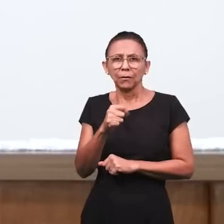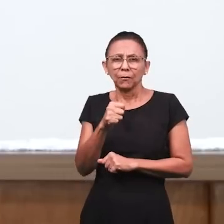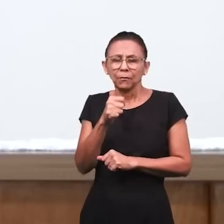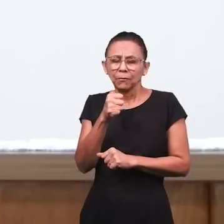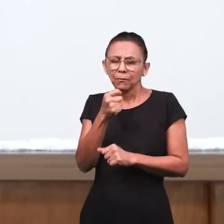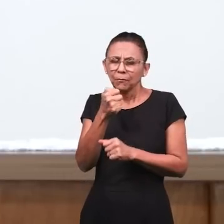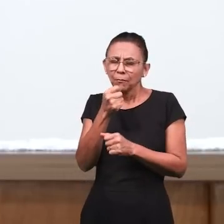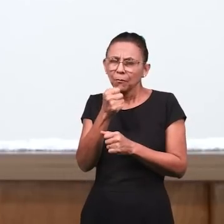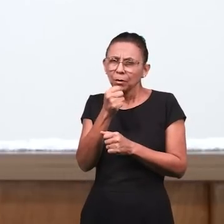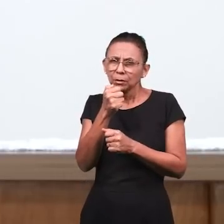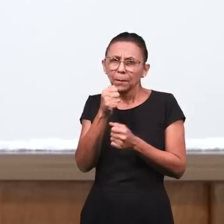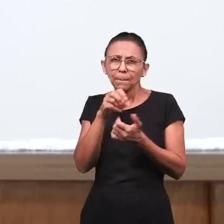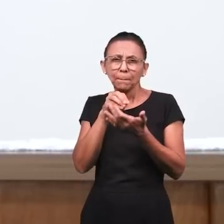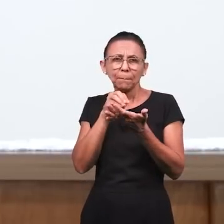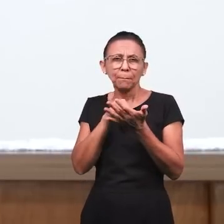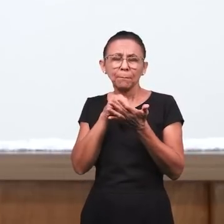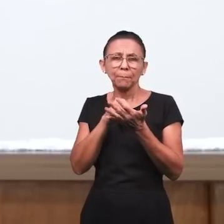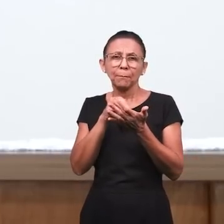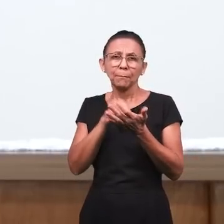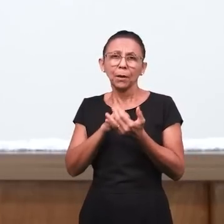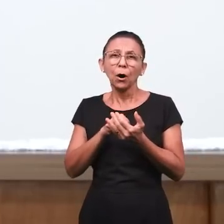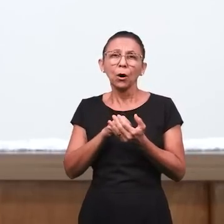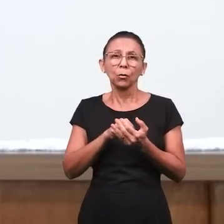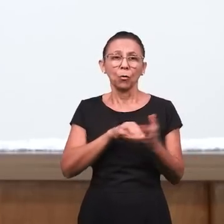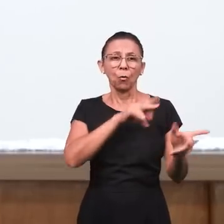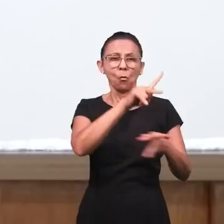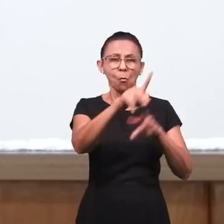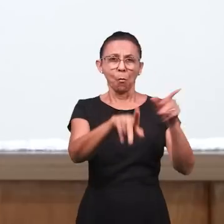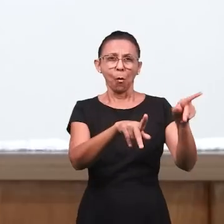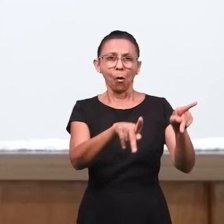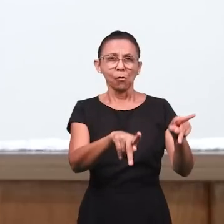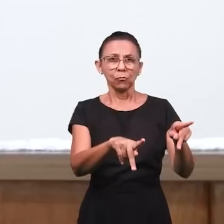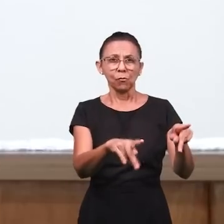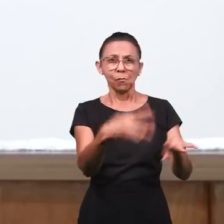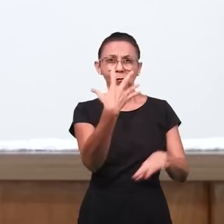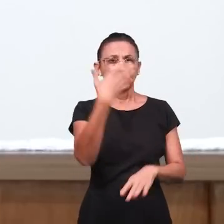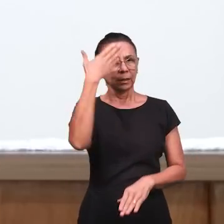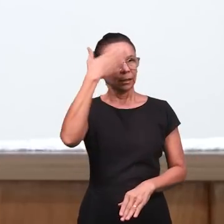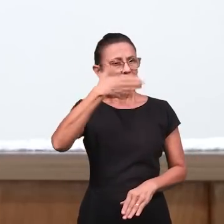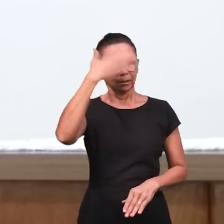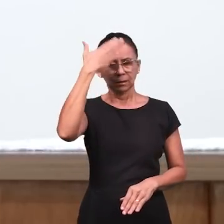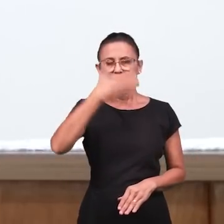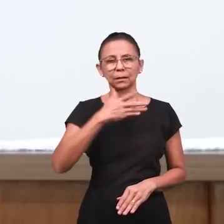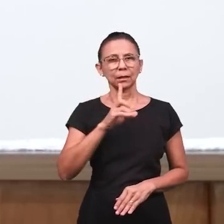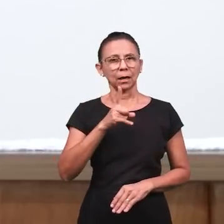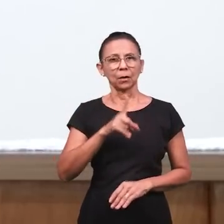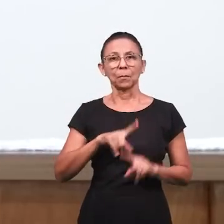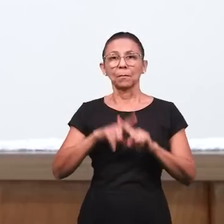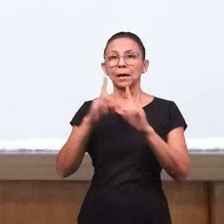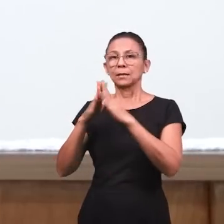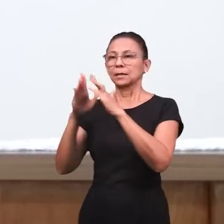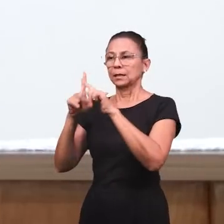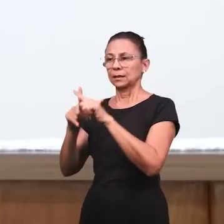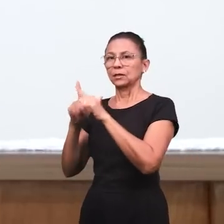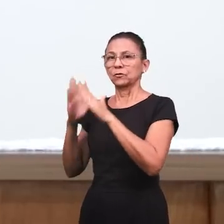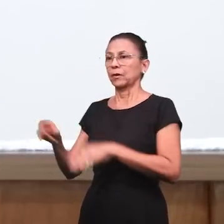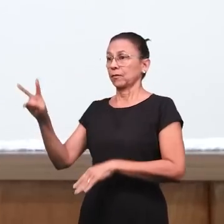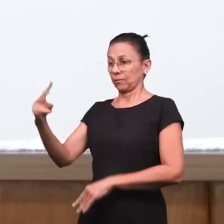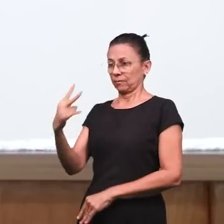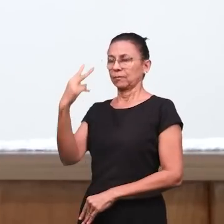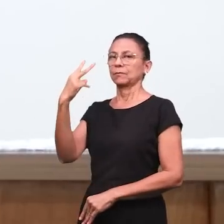aquela igreja que iniciou a sua história. Então, a igreja que veio depois, ela creu